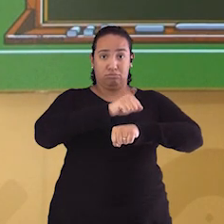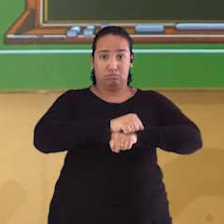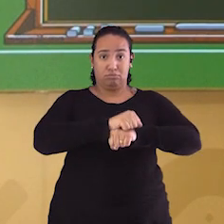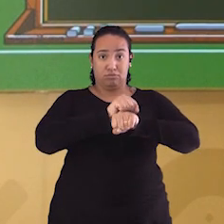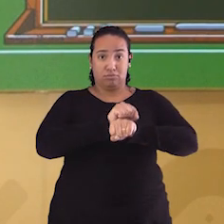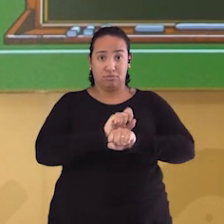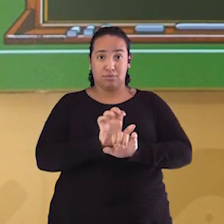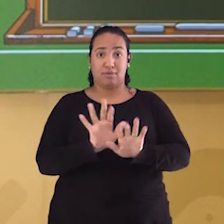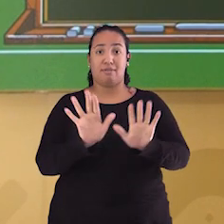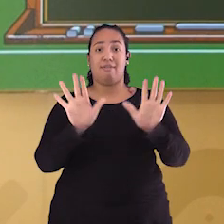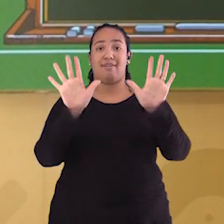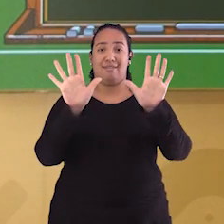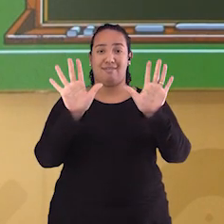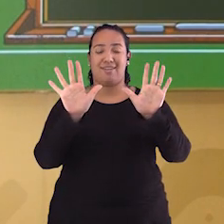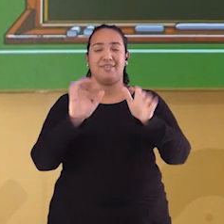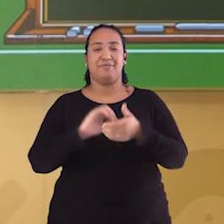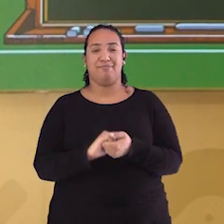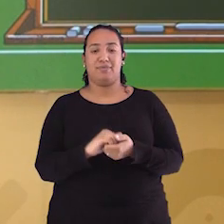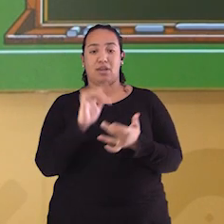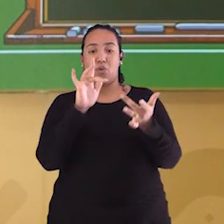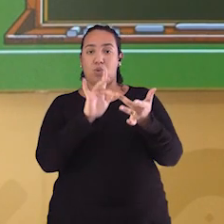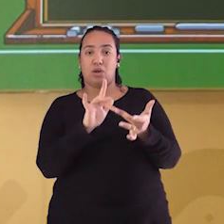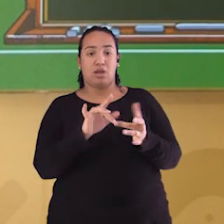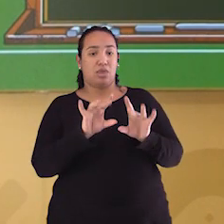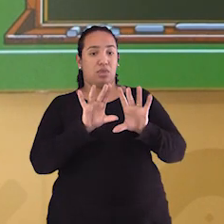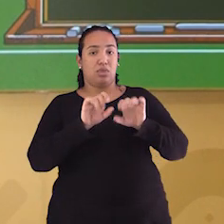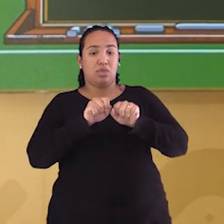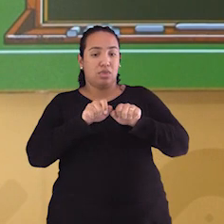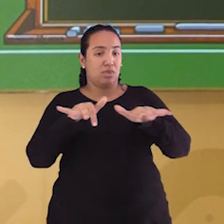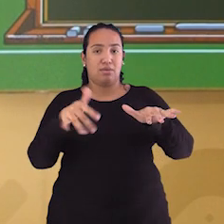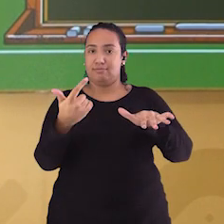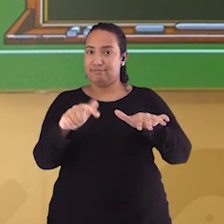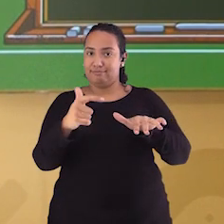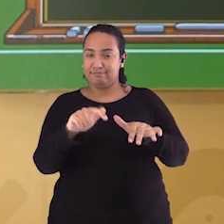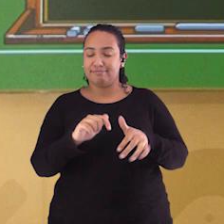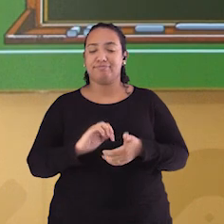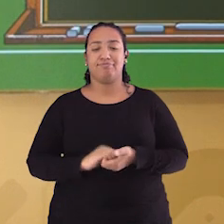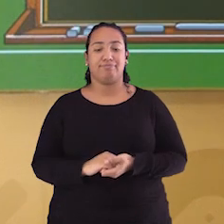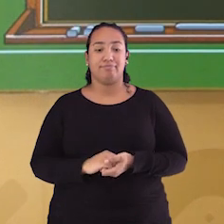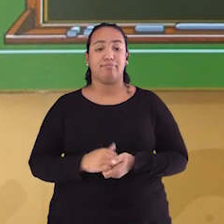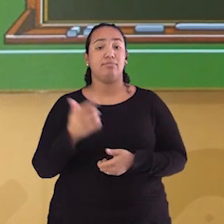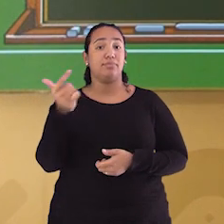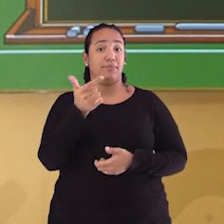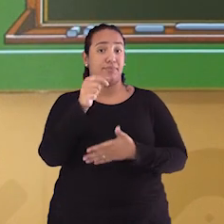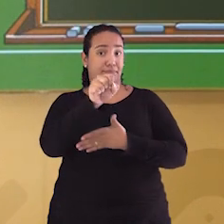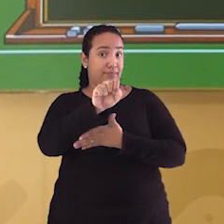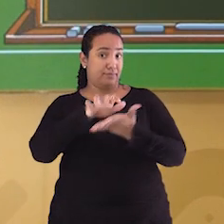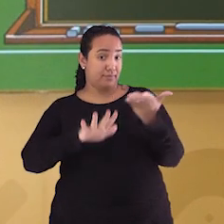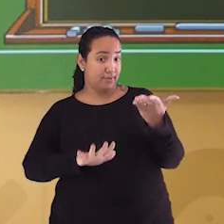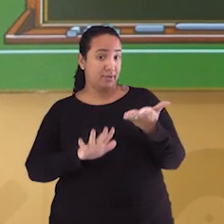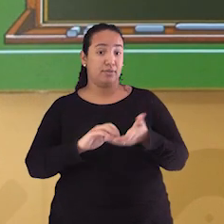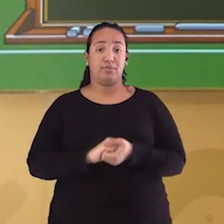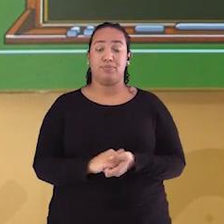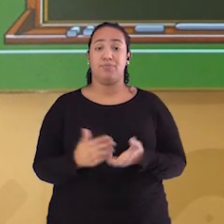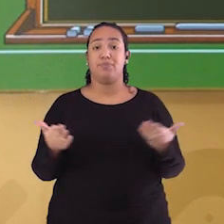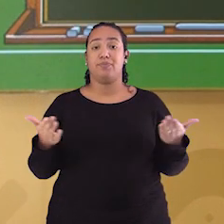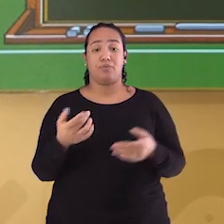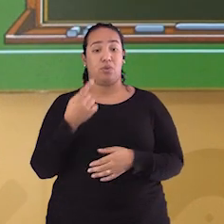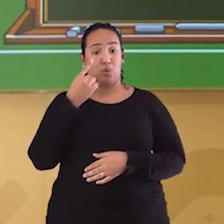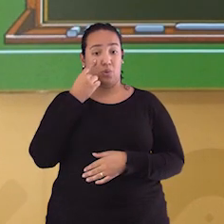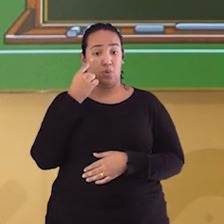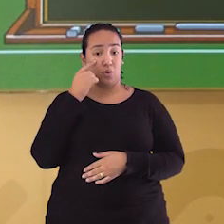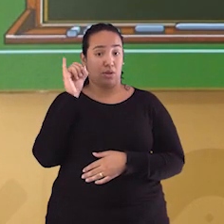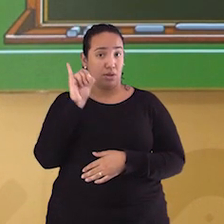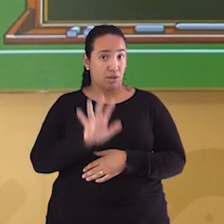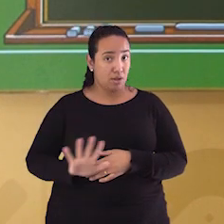sólido para o gasoso sem passar pelo estado líquido. A questão número 2 é a seguinte. Observe